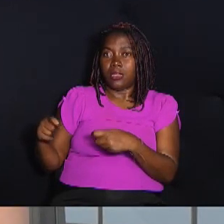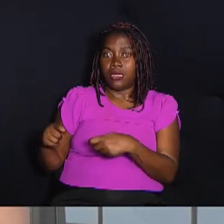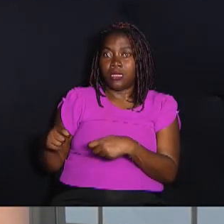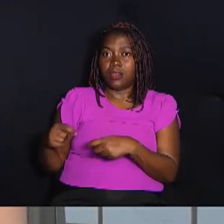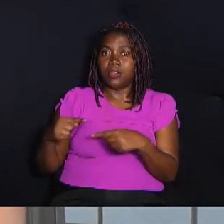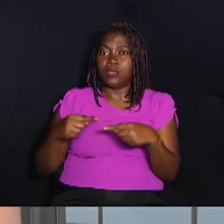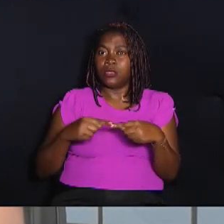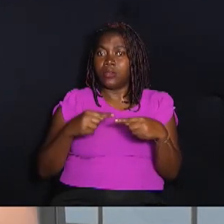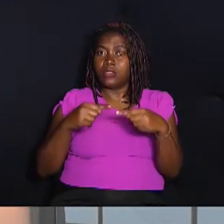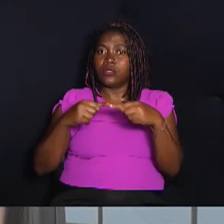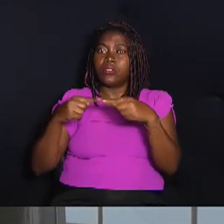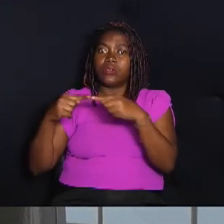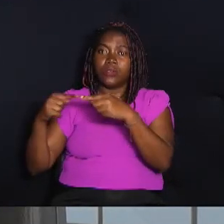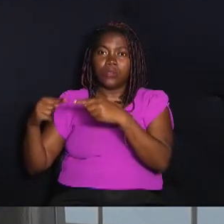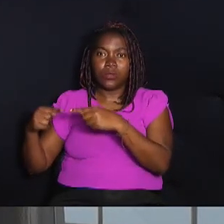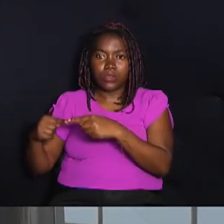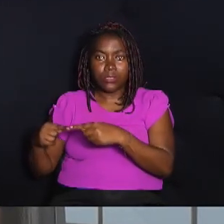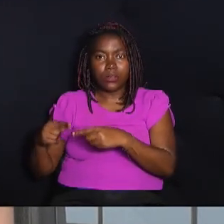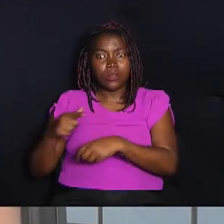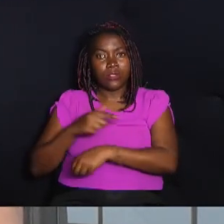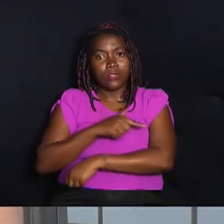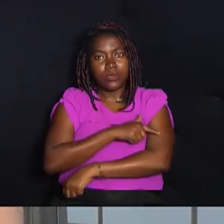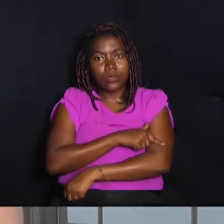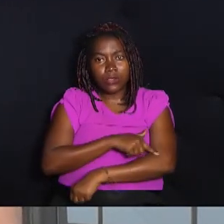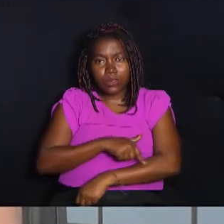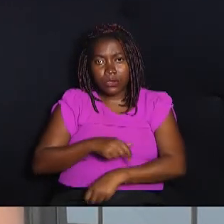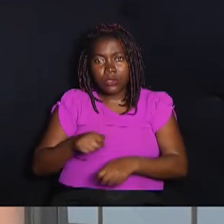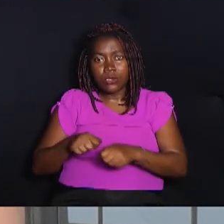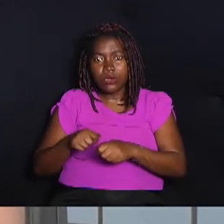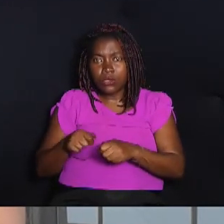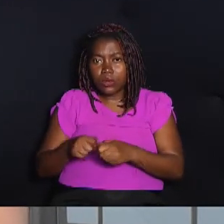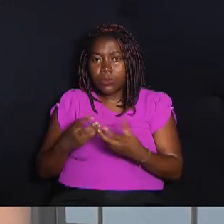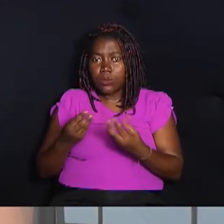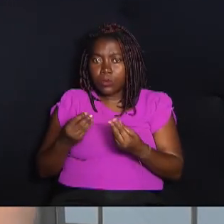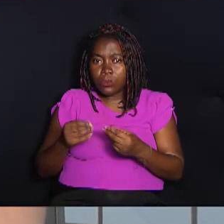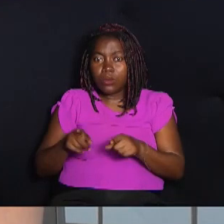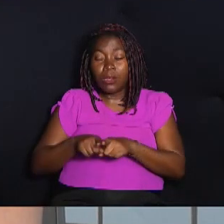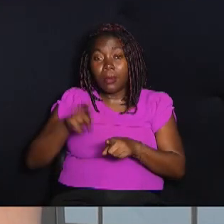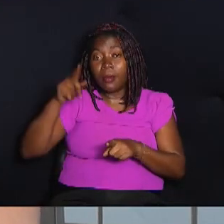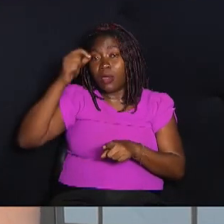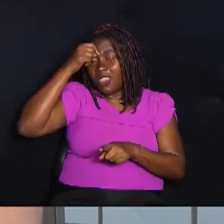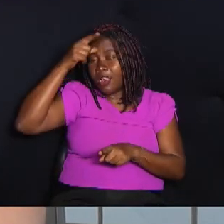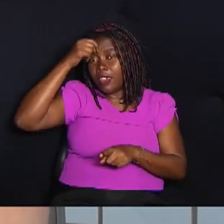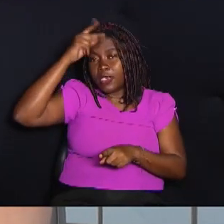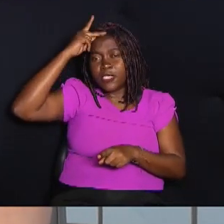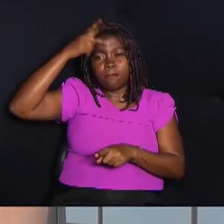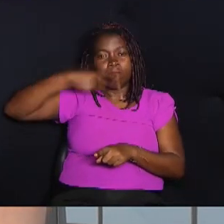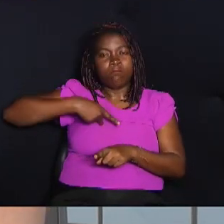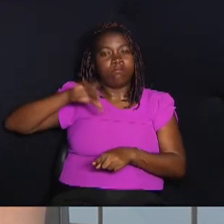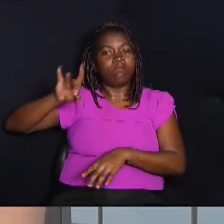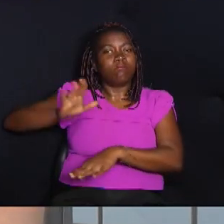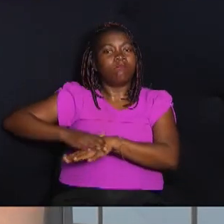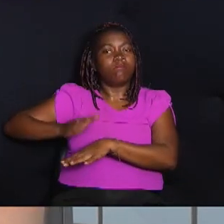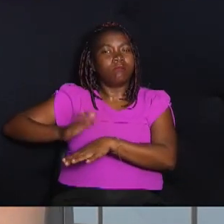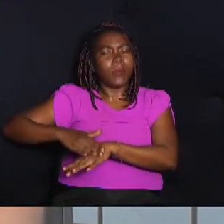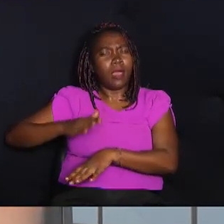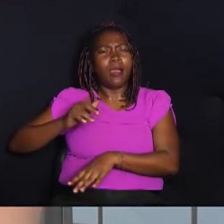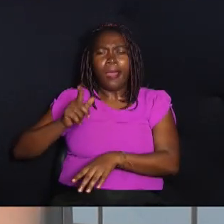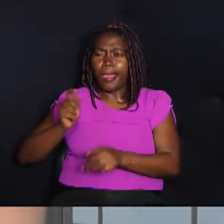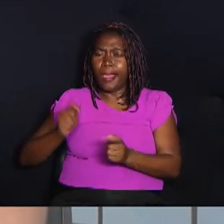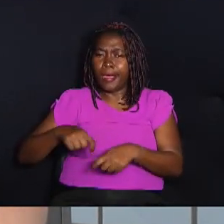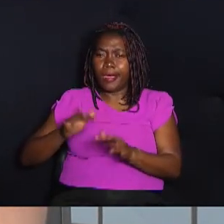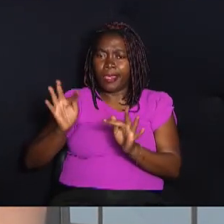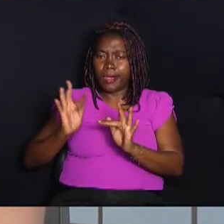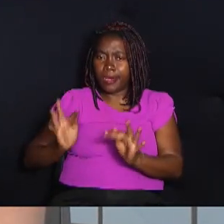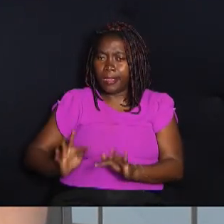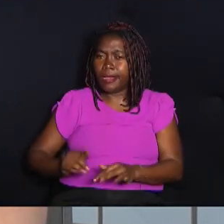redes, de você agir e fazer muito, e uma cultura do faça você mesmo, e você pode ser feliz, e você pode